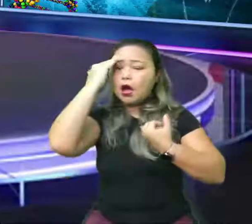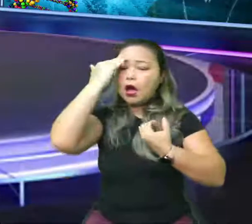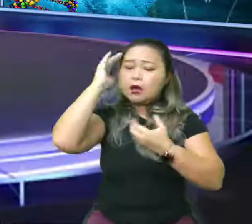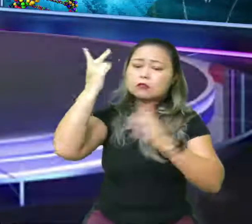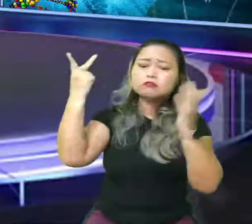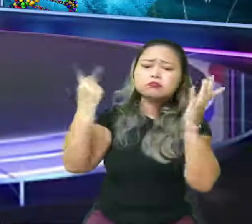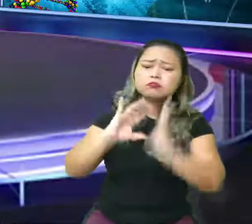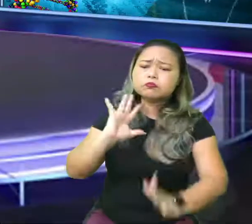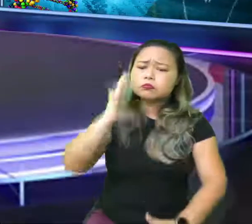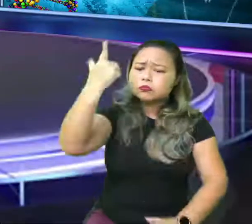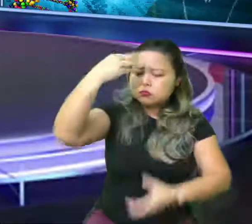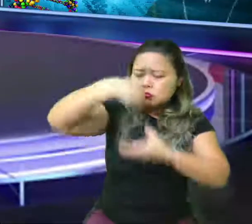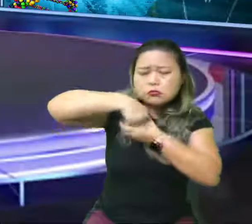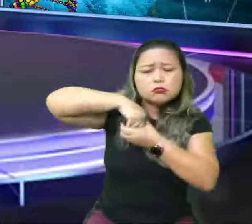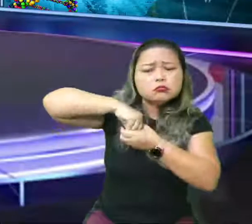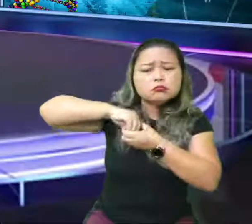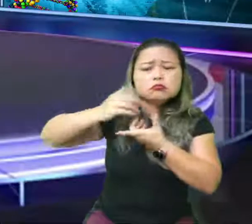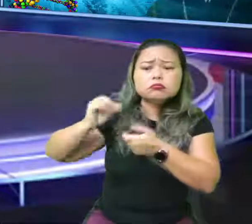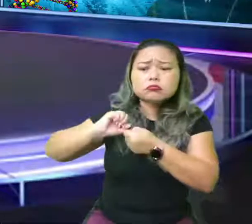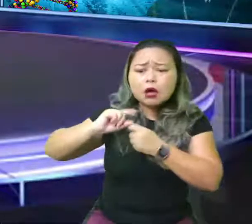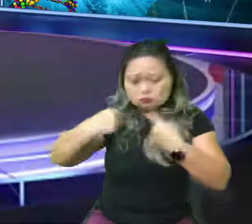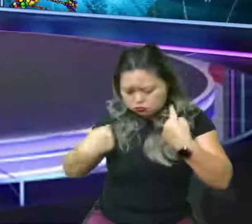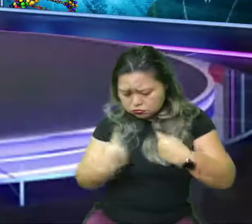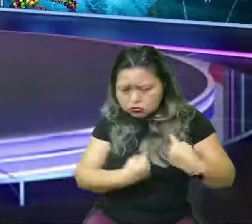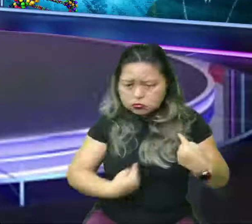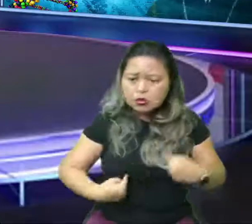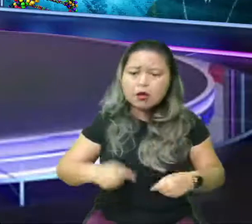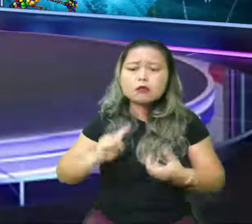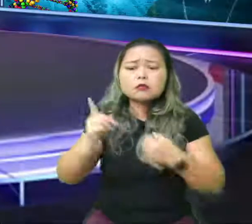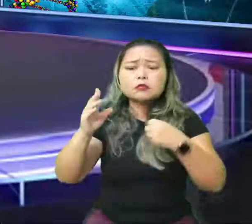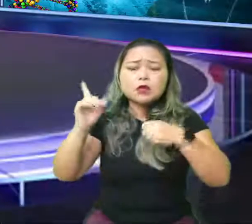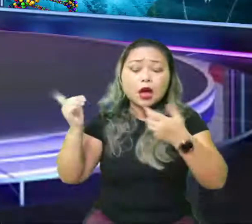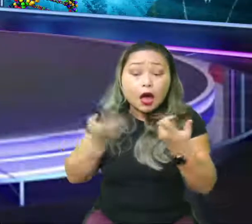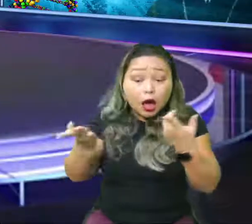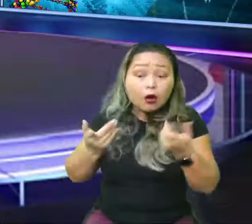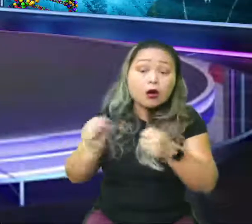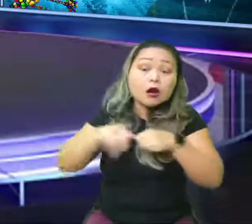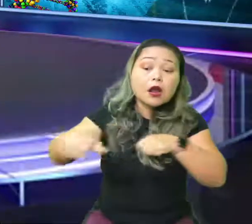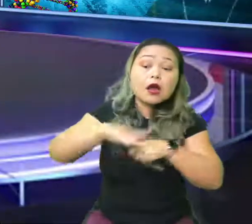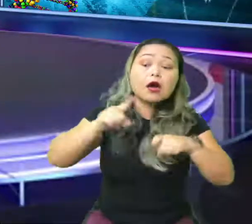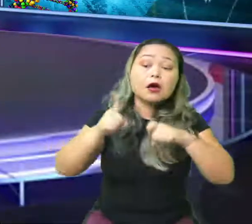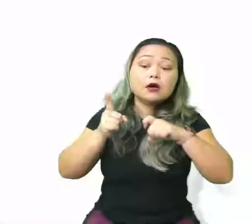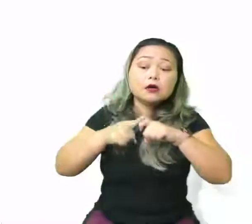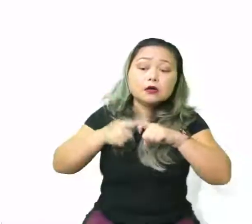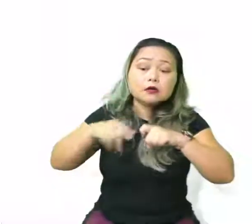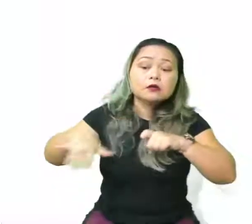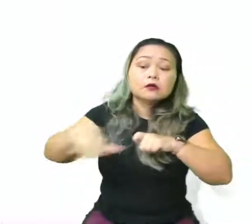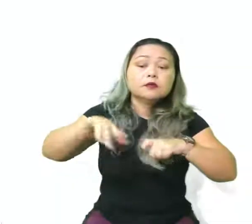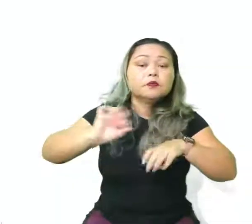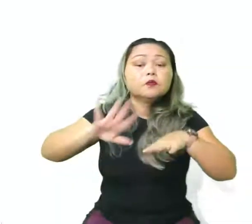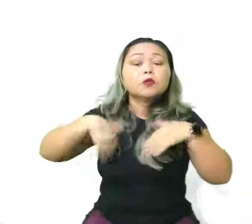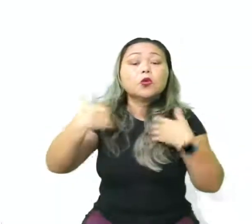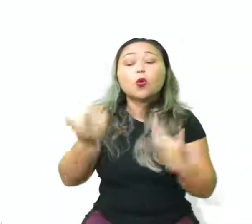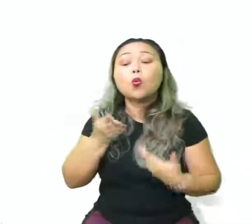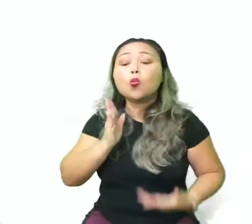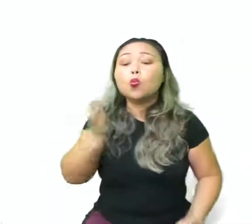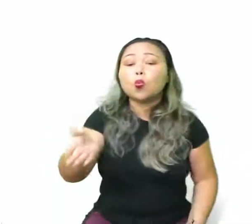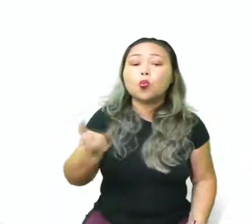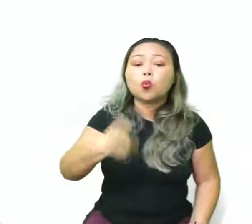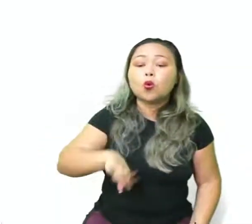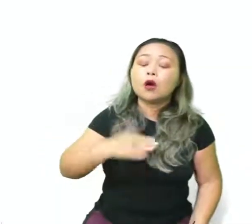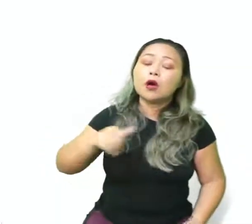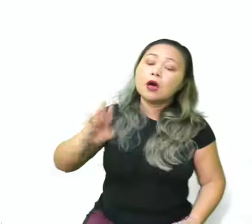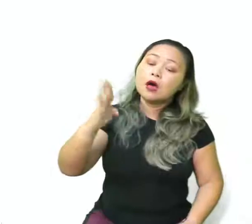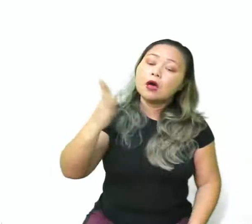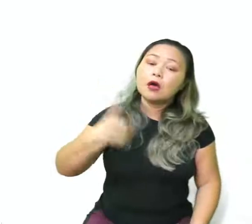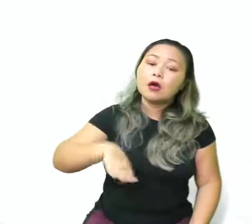tantos fenômenos, né, clínicos que estão acontecendo, né? Então, vamos lá. Outro foco da